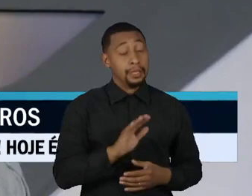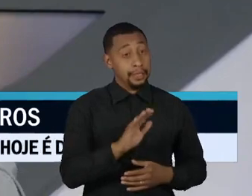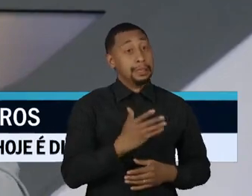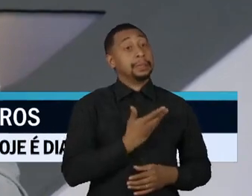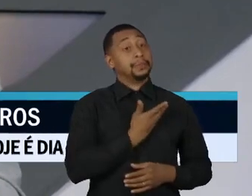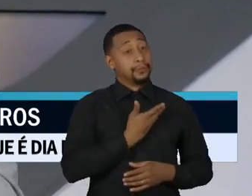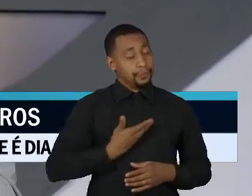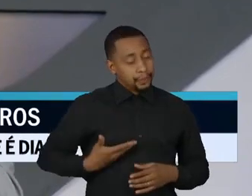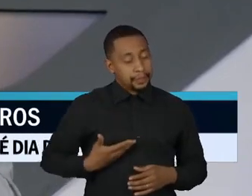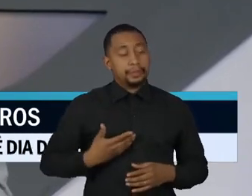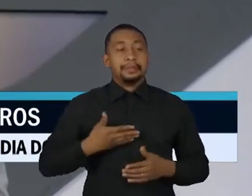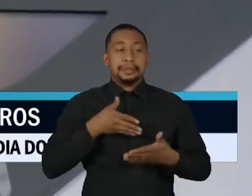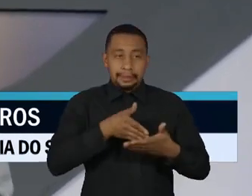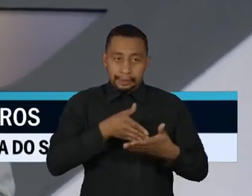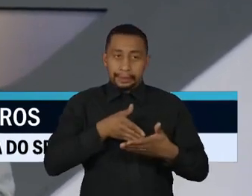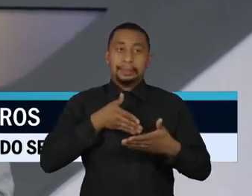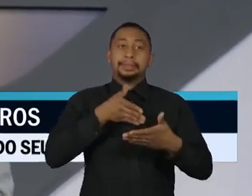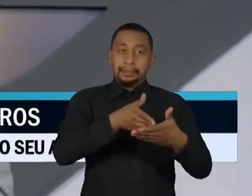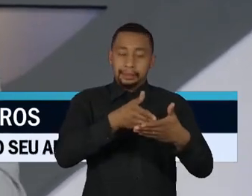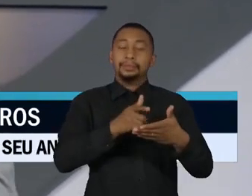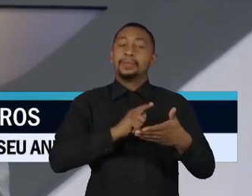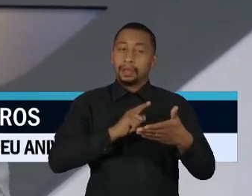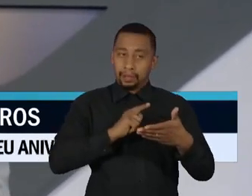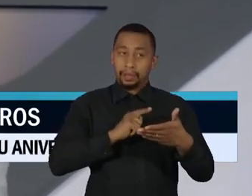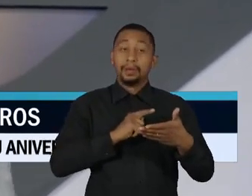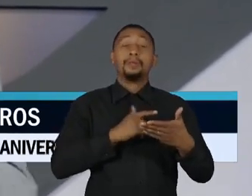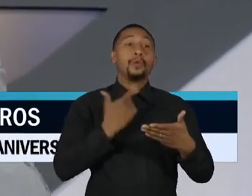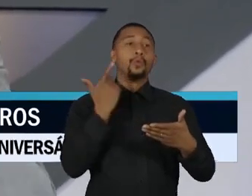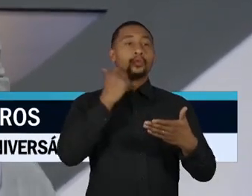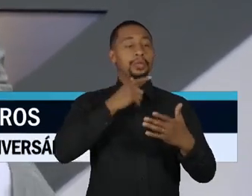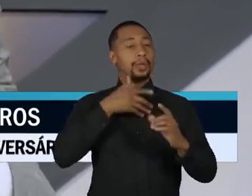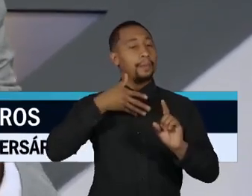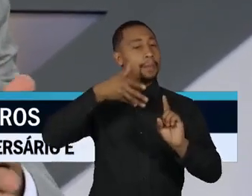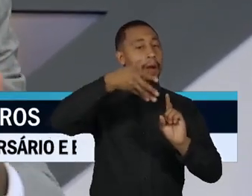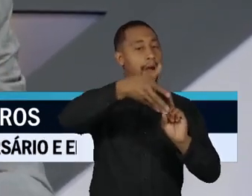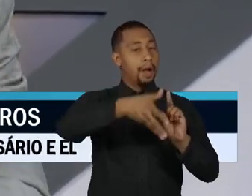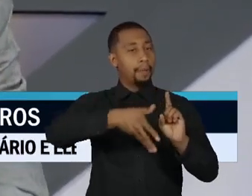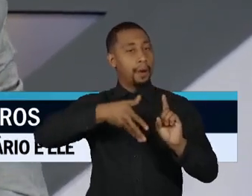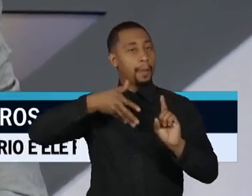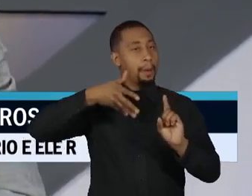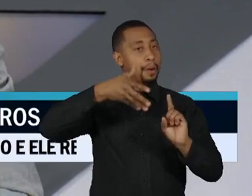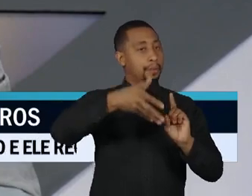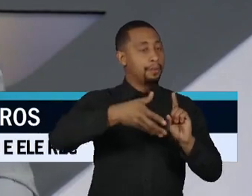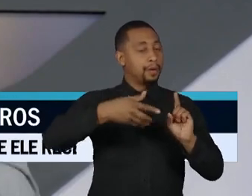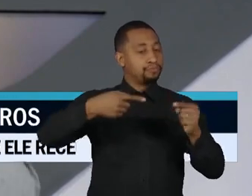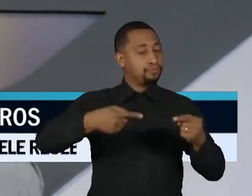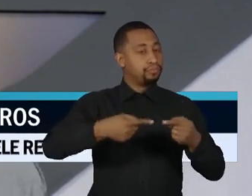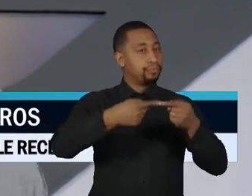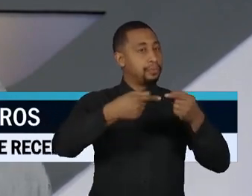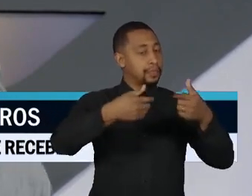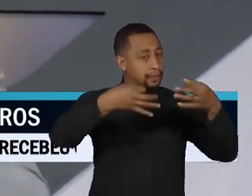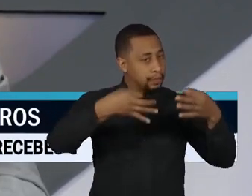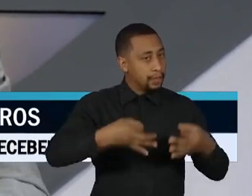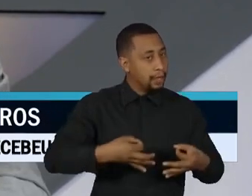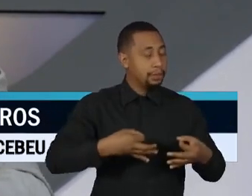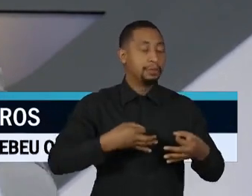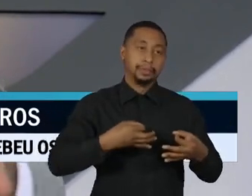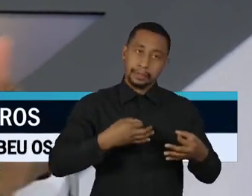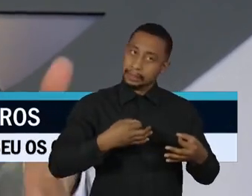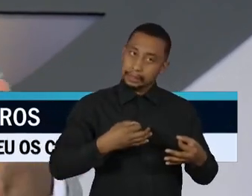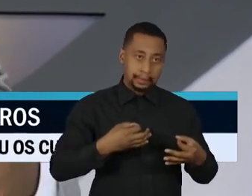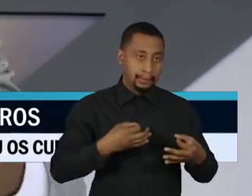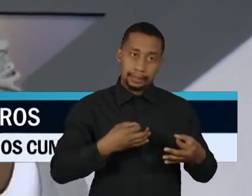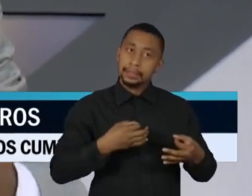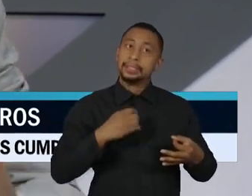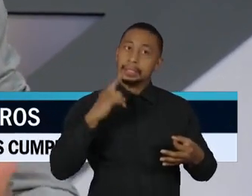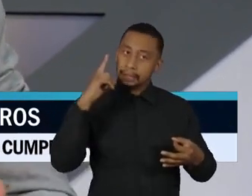poder definir um discurso. E está com dificuldade porque é o sexto mês de um governo problemático que